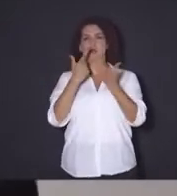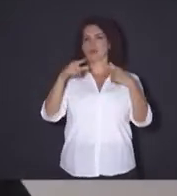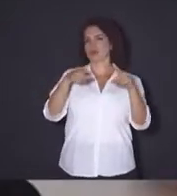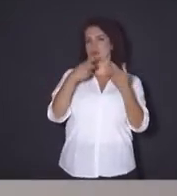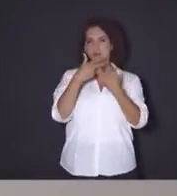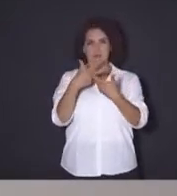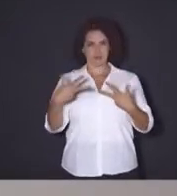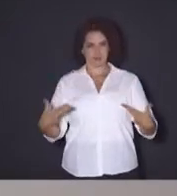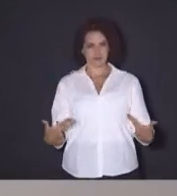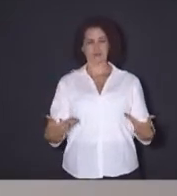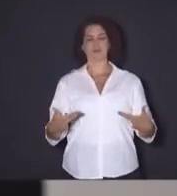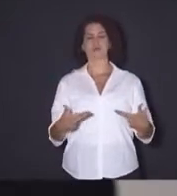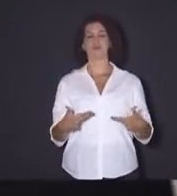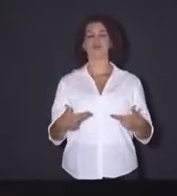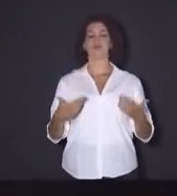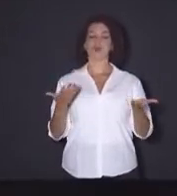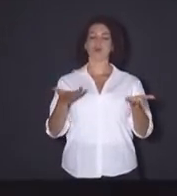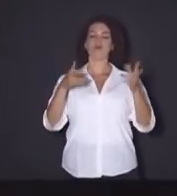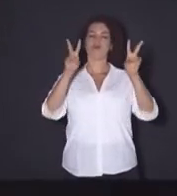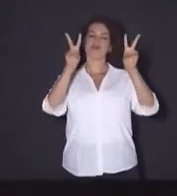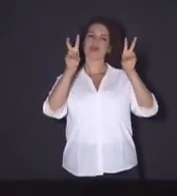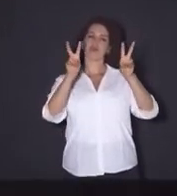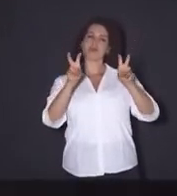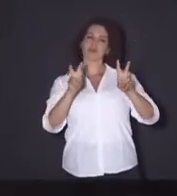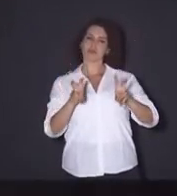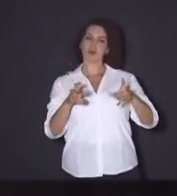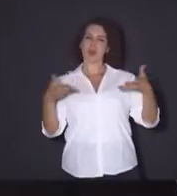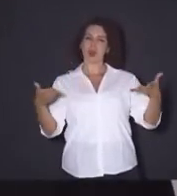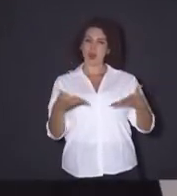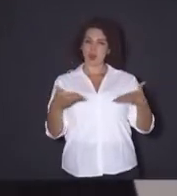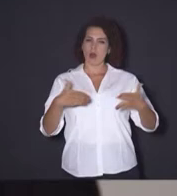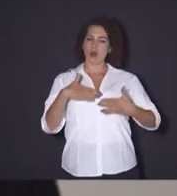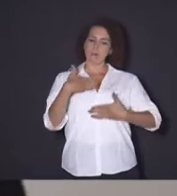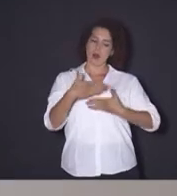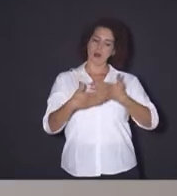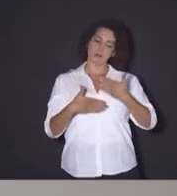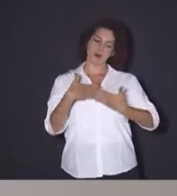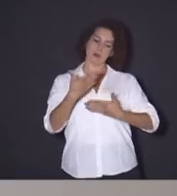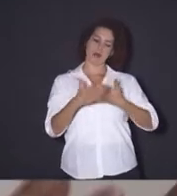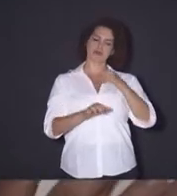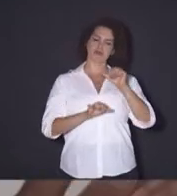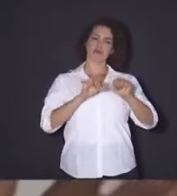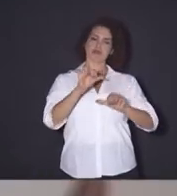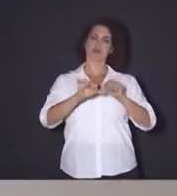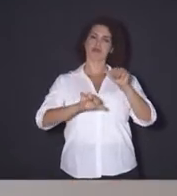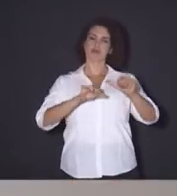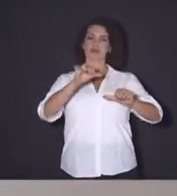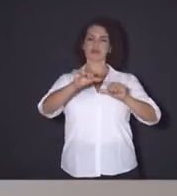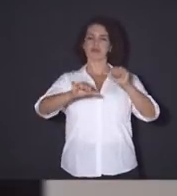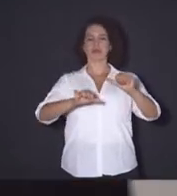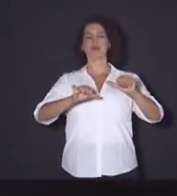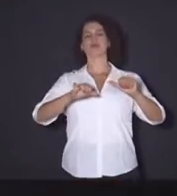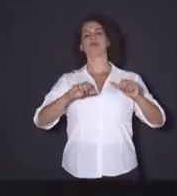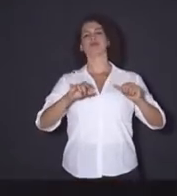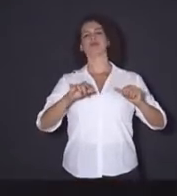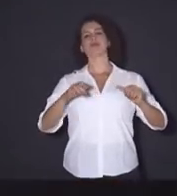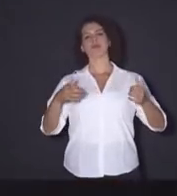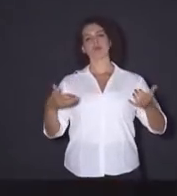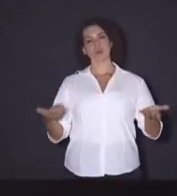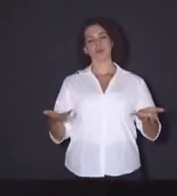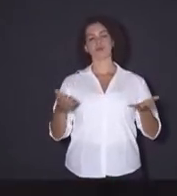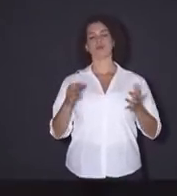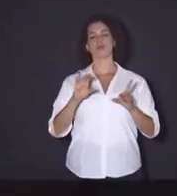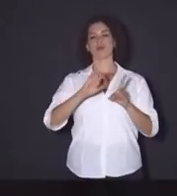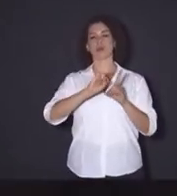Essas questões hoje estão exatamente sofrendo um grande processo de transformação, e nós passamos de uma sociedade